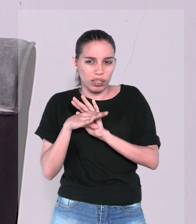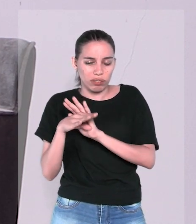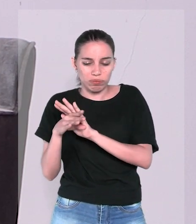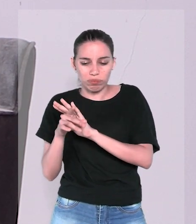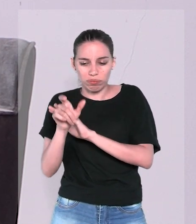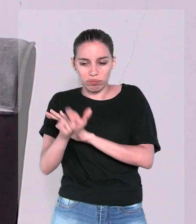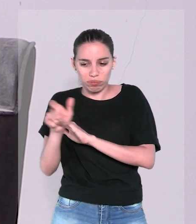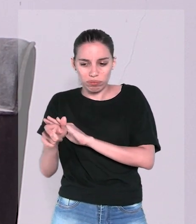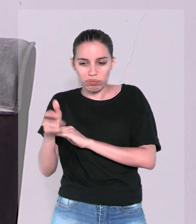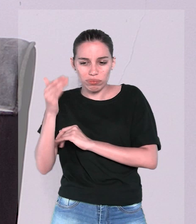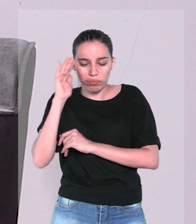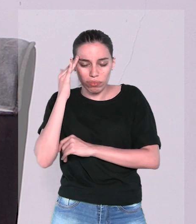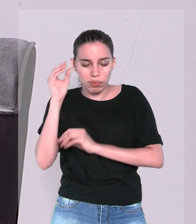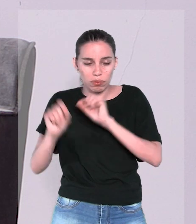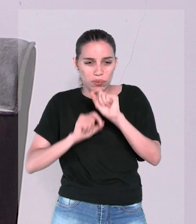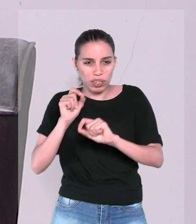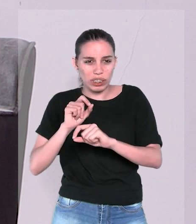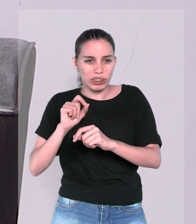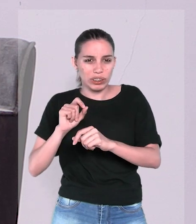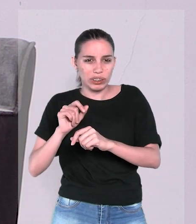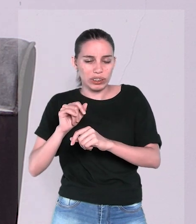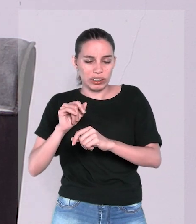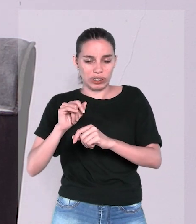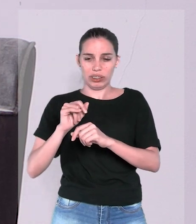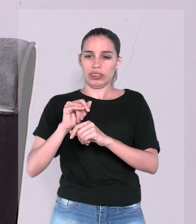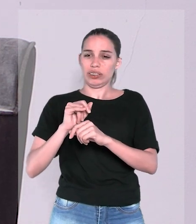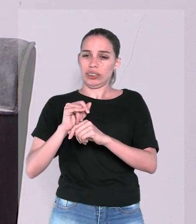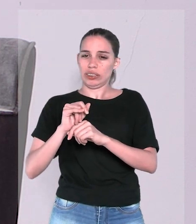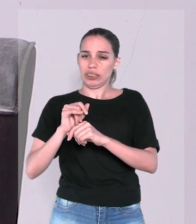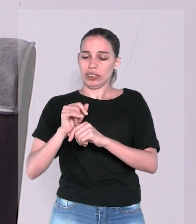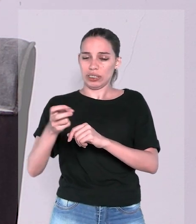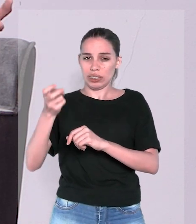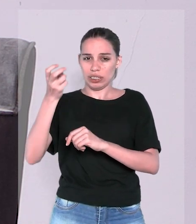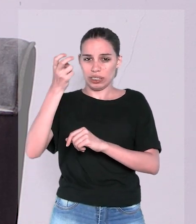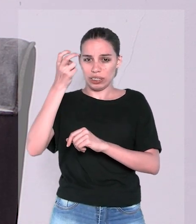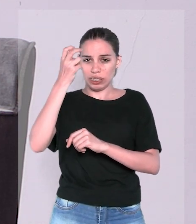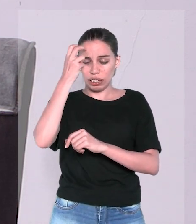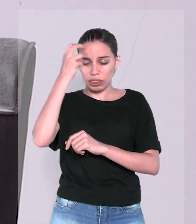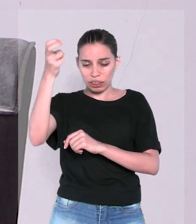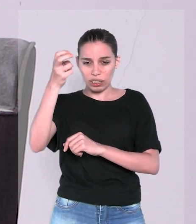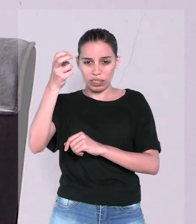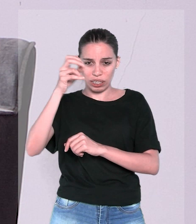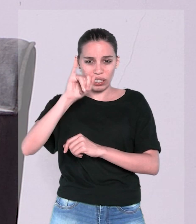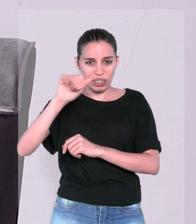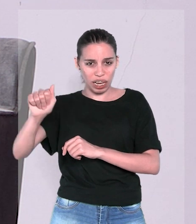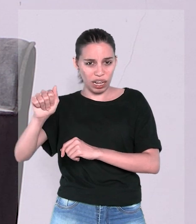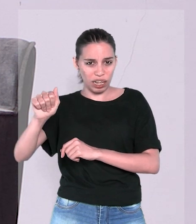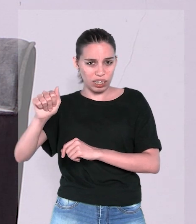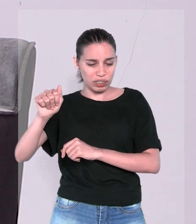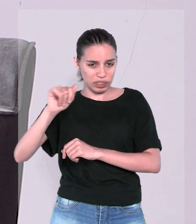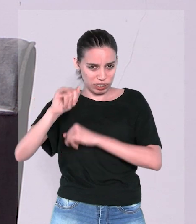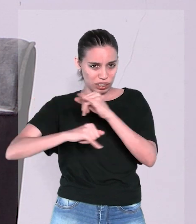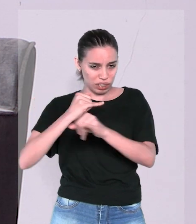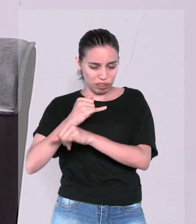essa. Ela é uma escola tóxica, ela é campo fértil para essa natureza de violência que a